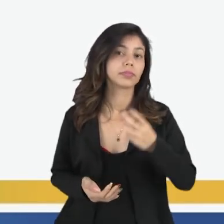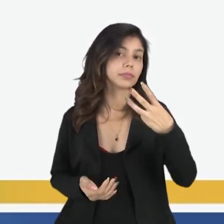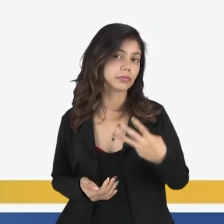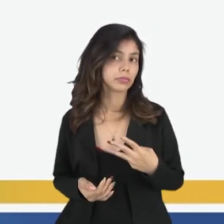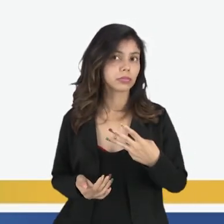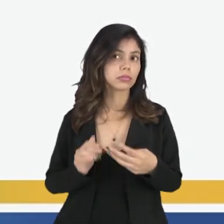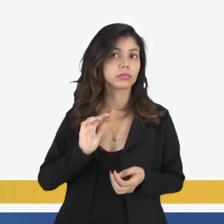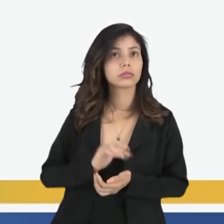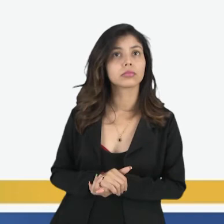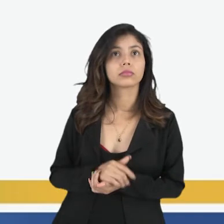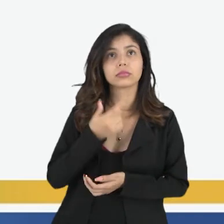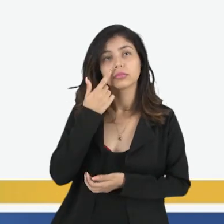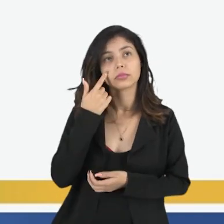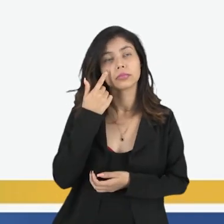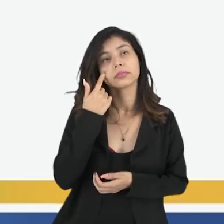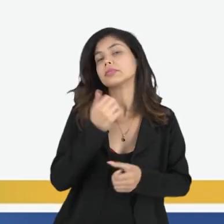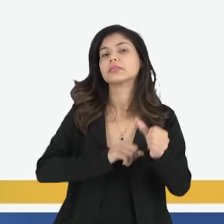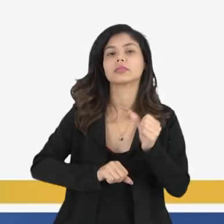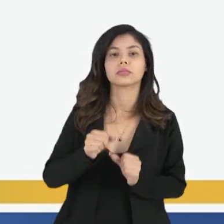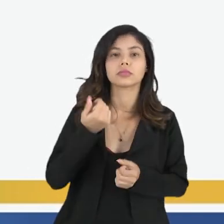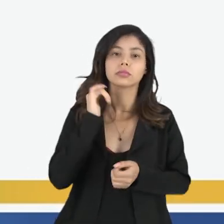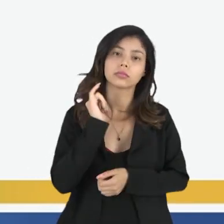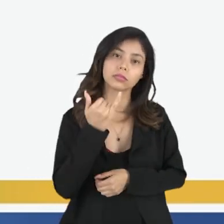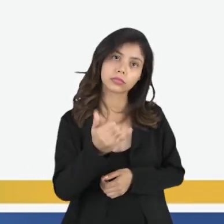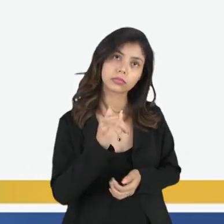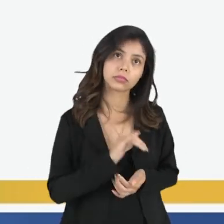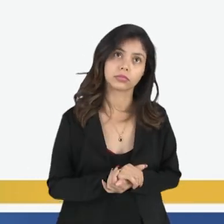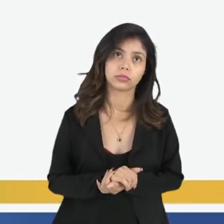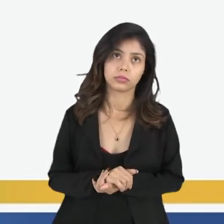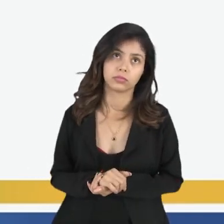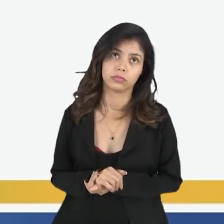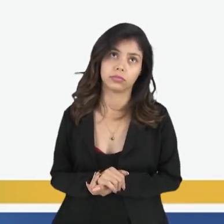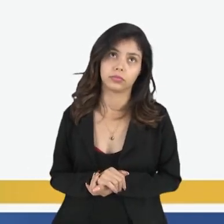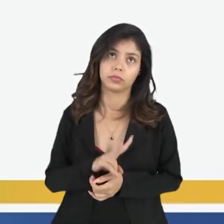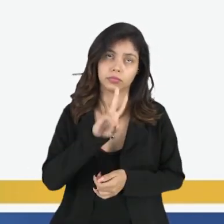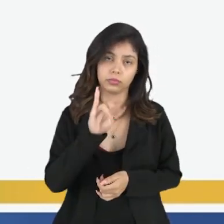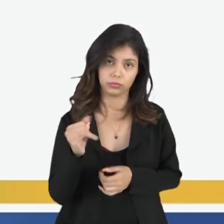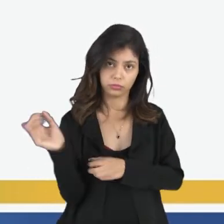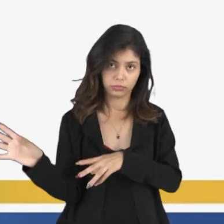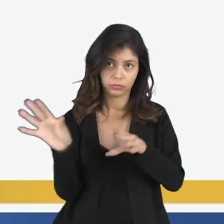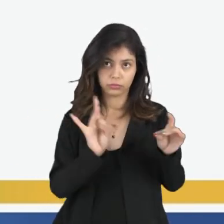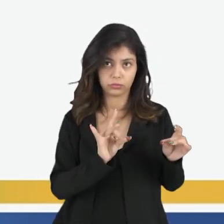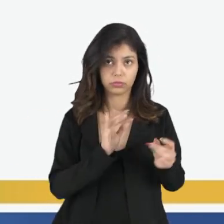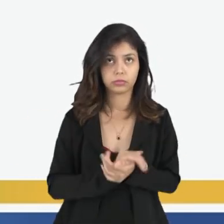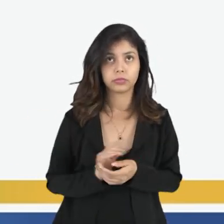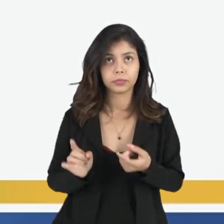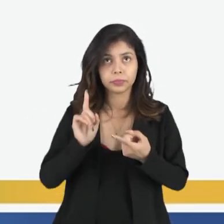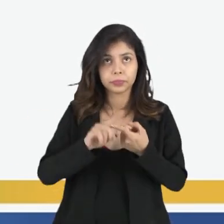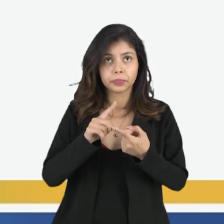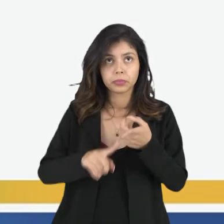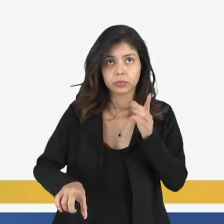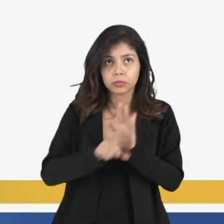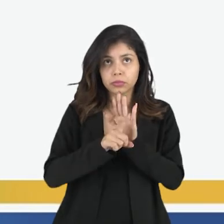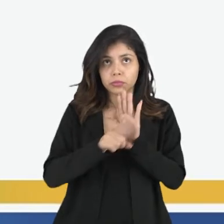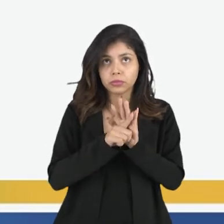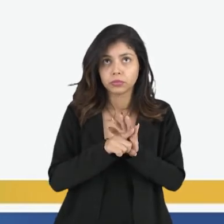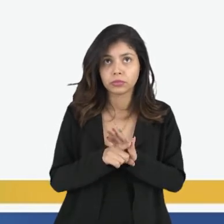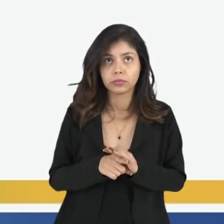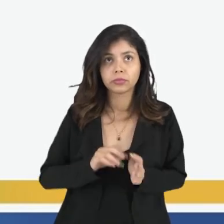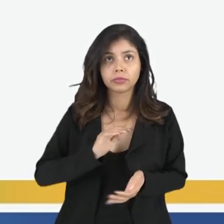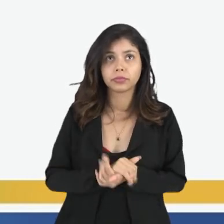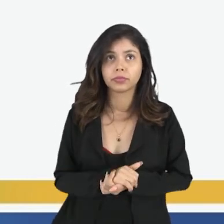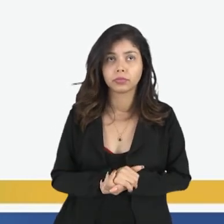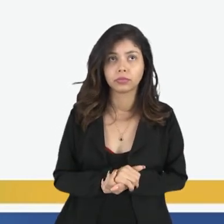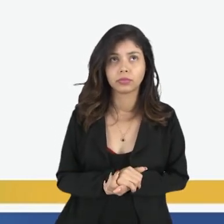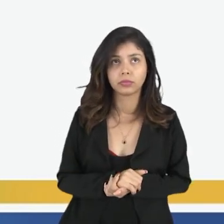No terceiro item, transformando a energia interna em movimento, ela vai se dar aí a primeira lei da termodinâmica,